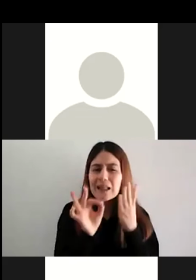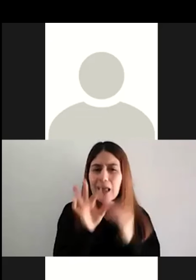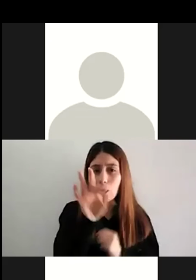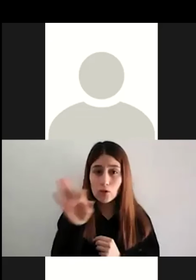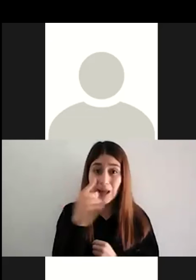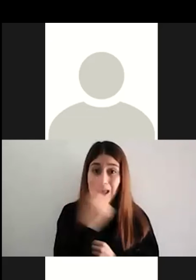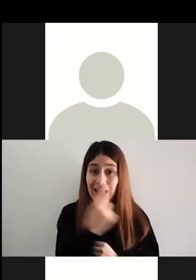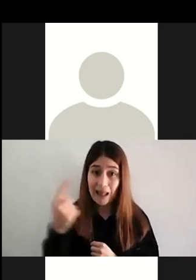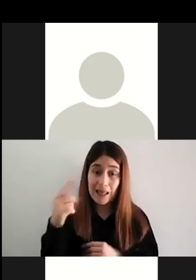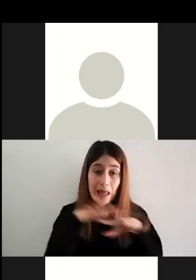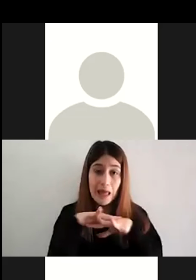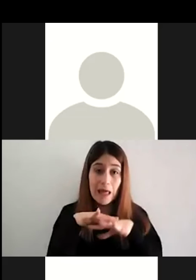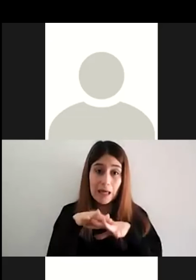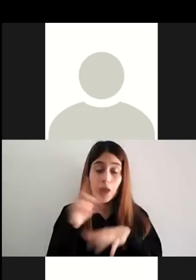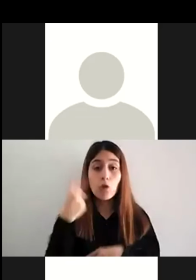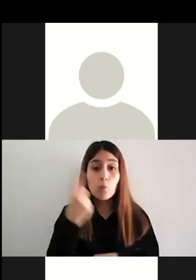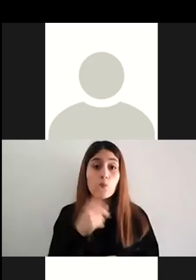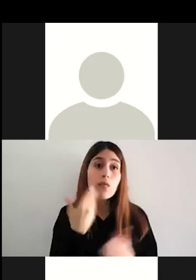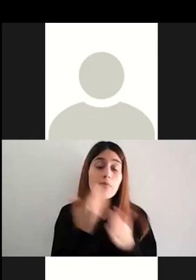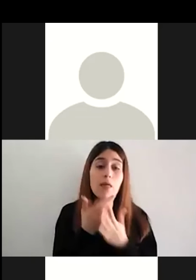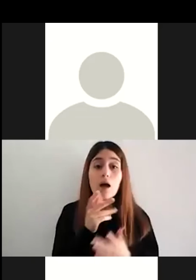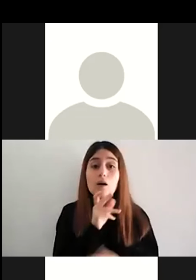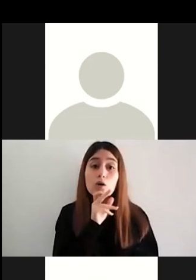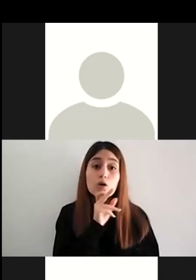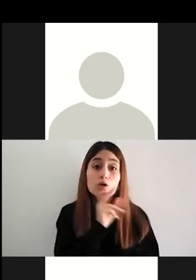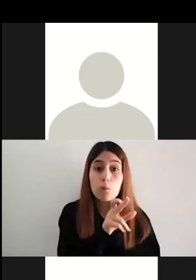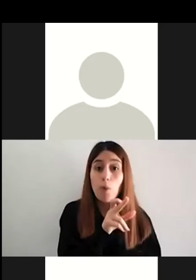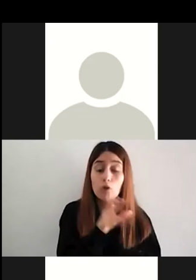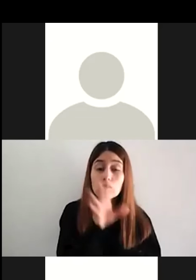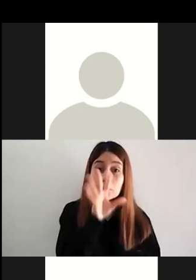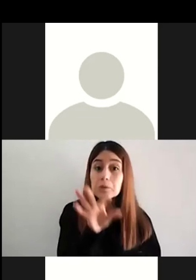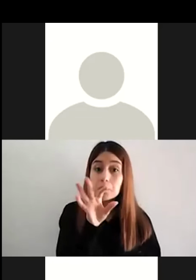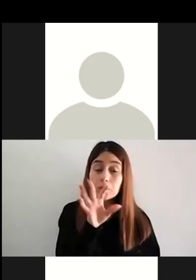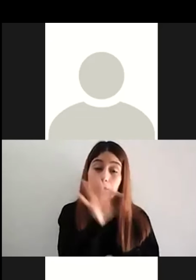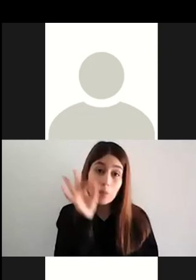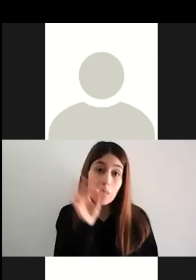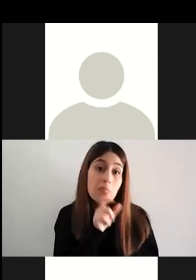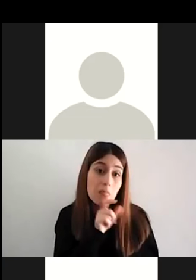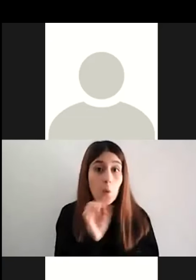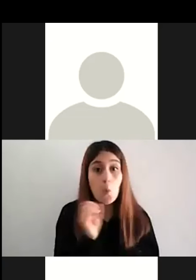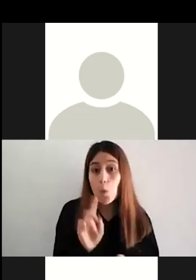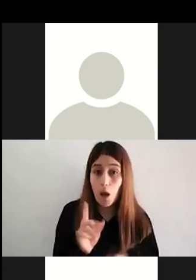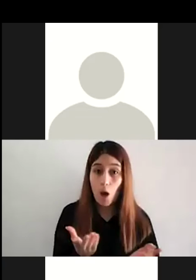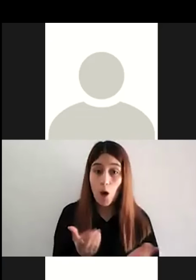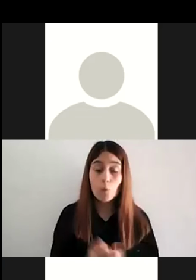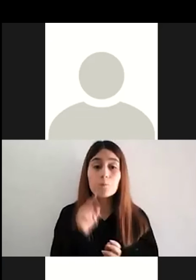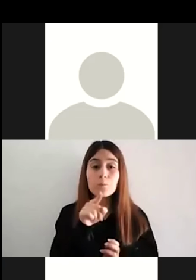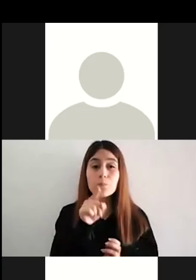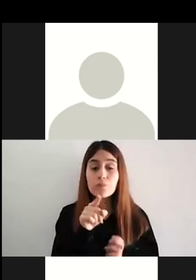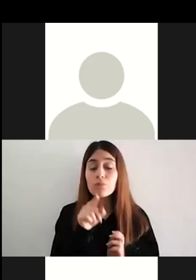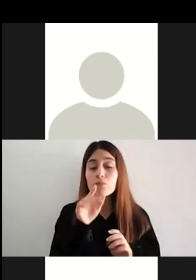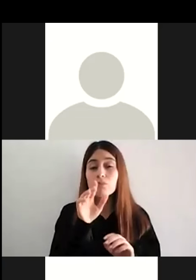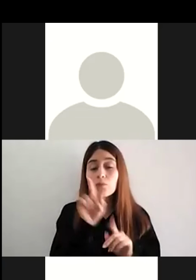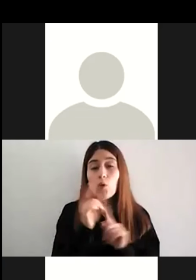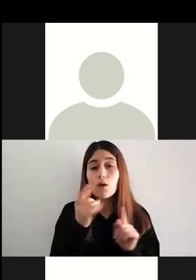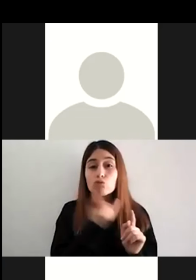redes e emitido um parecer quanto à elegibilidade. Este processo esteve suspenso por causa da pandemia